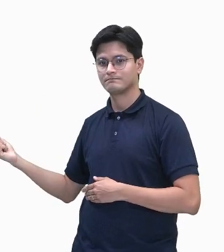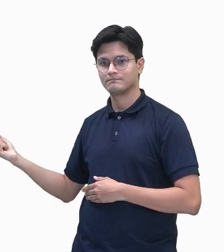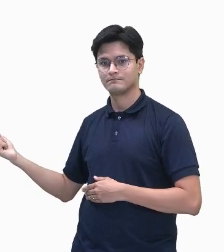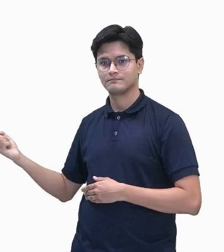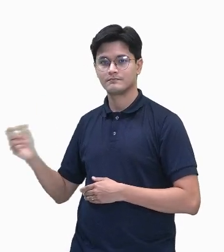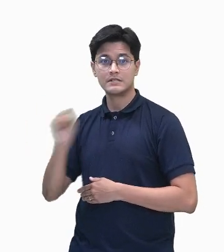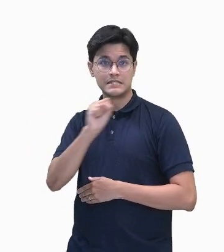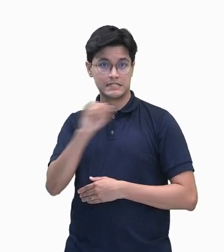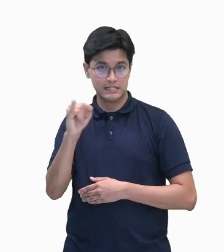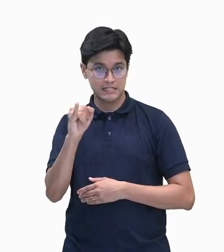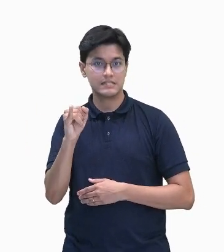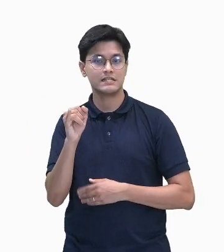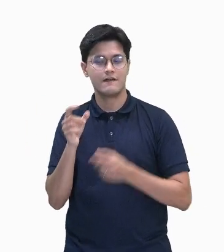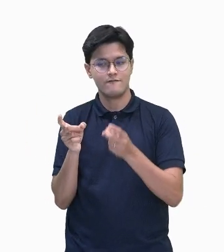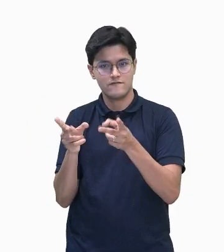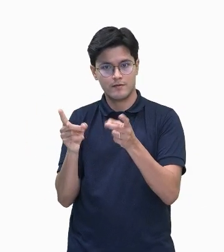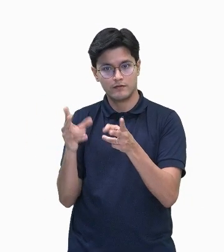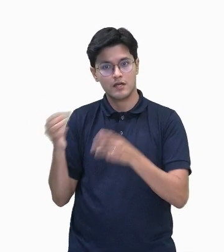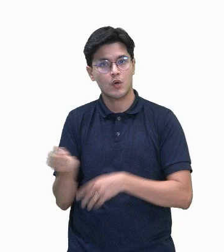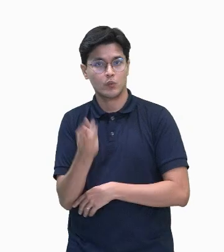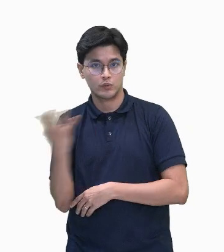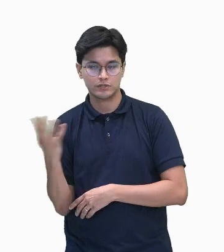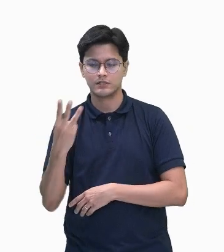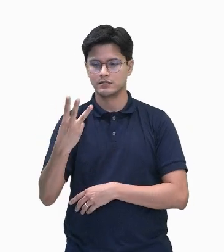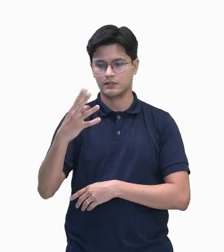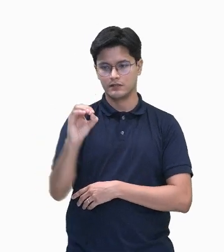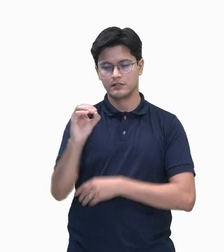30 produtos, basta a gente substituir